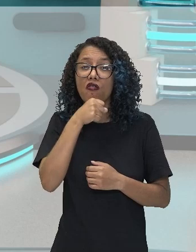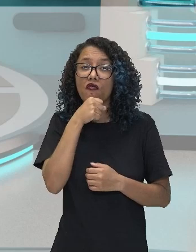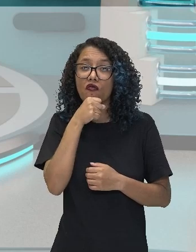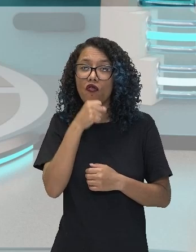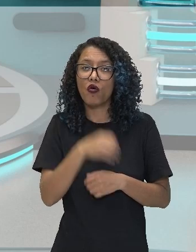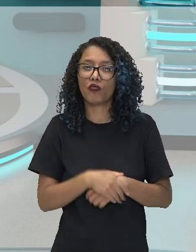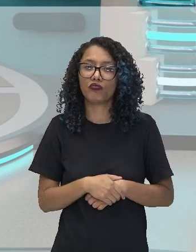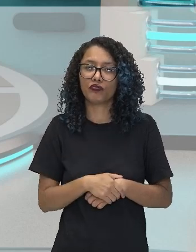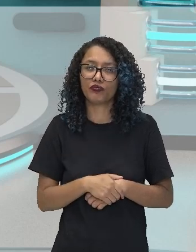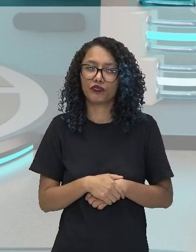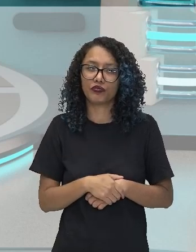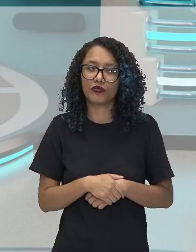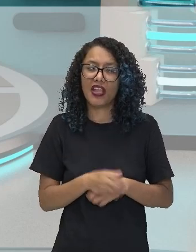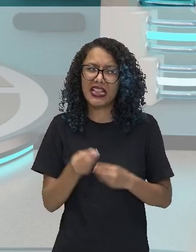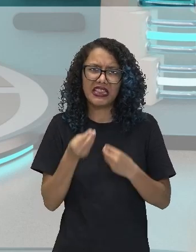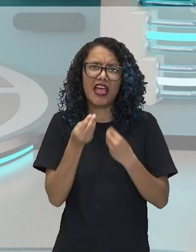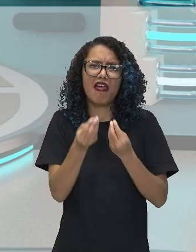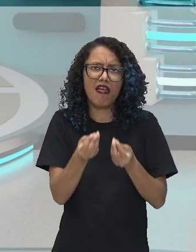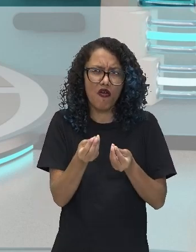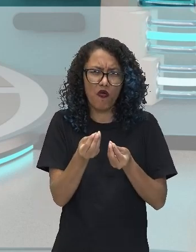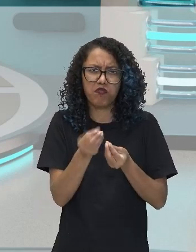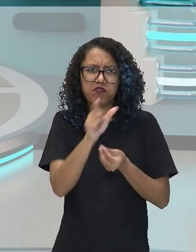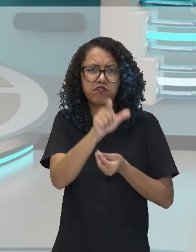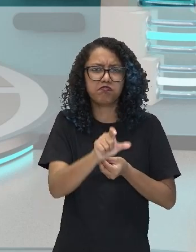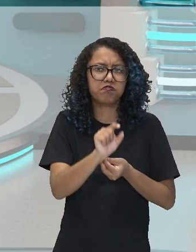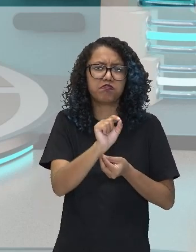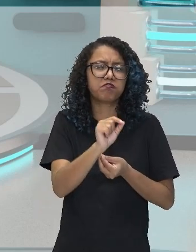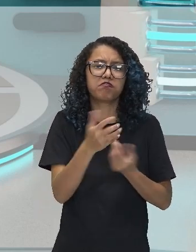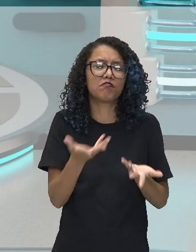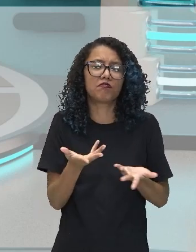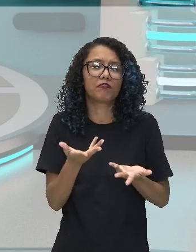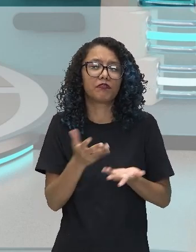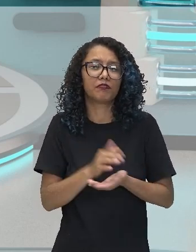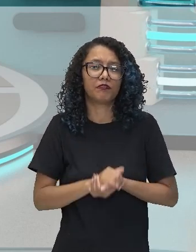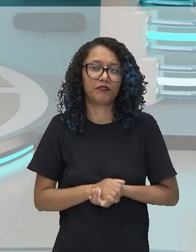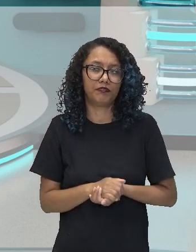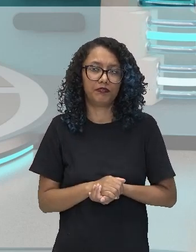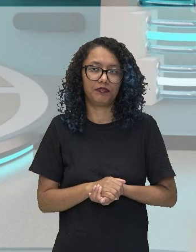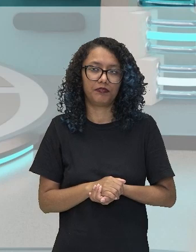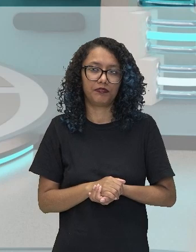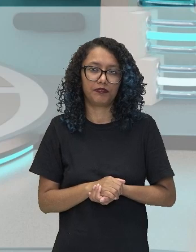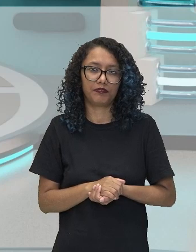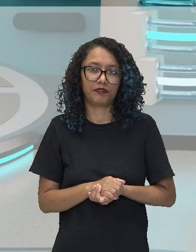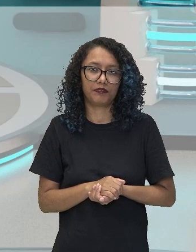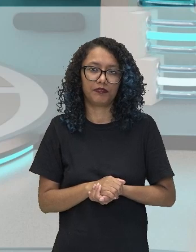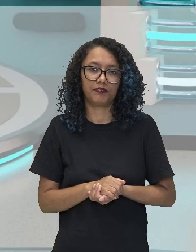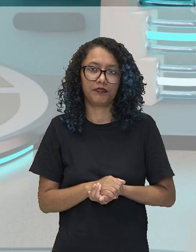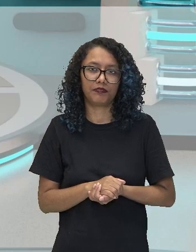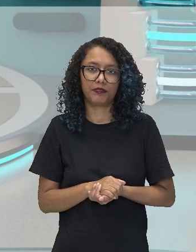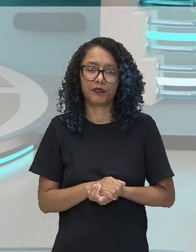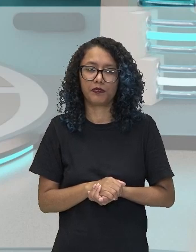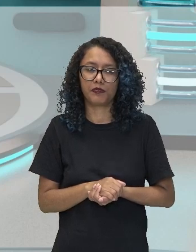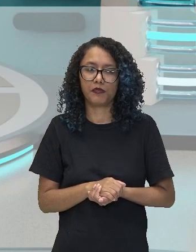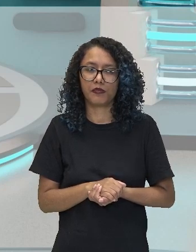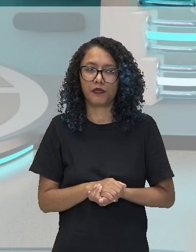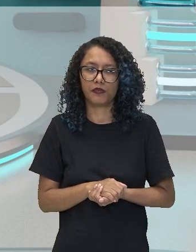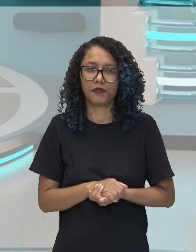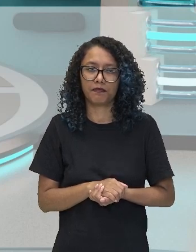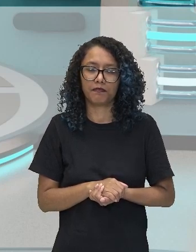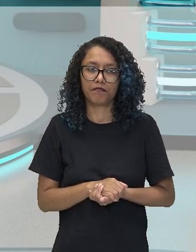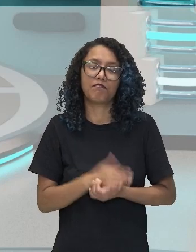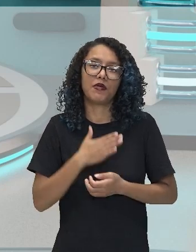ele deu para quem? Né? A quem dio el abuelito? Certo? A